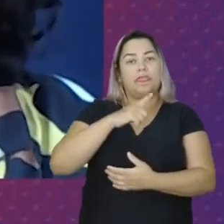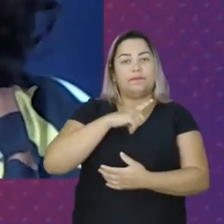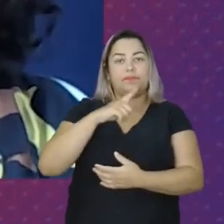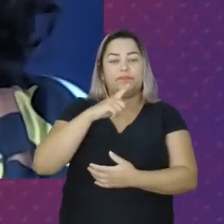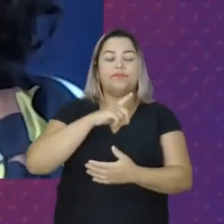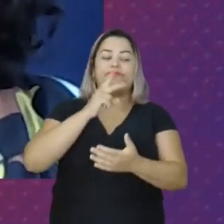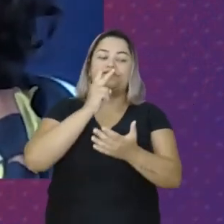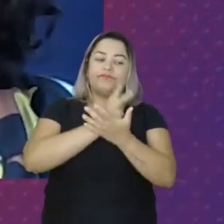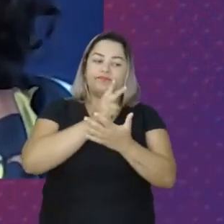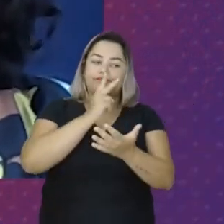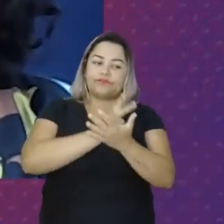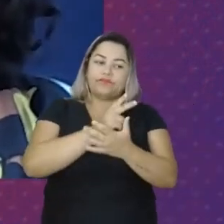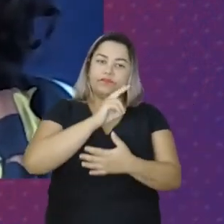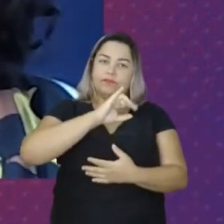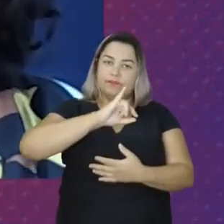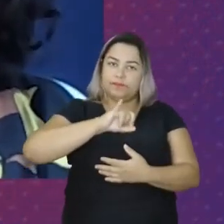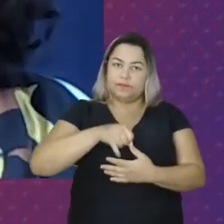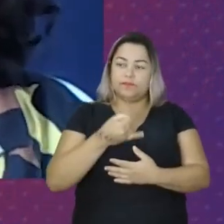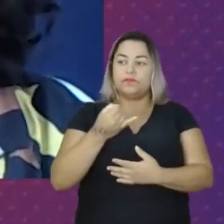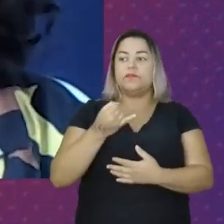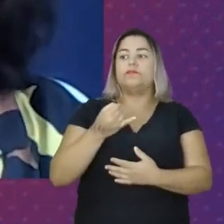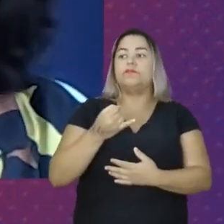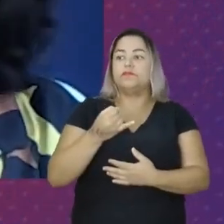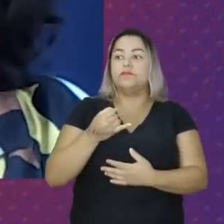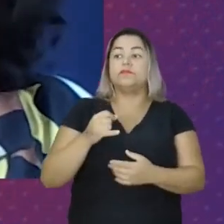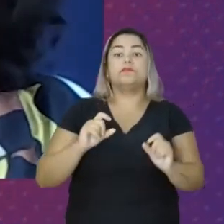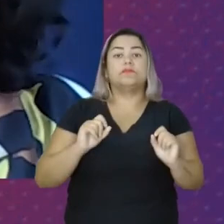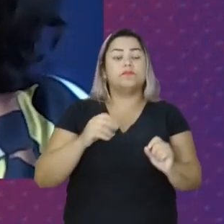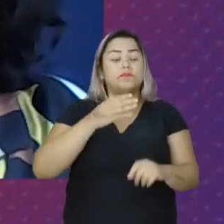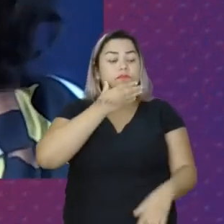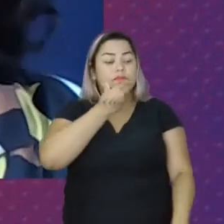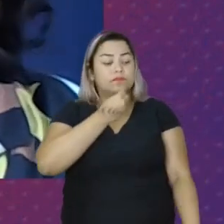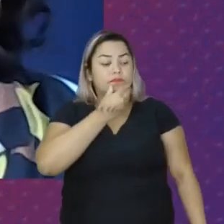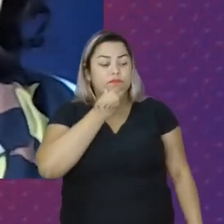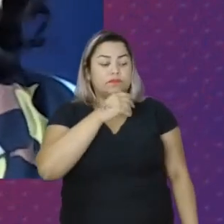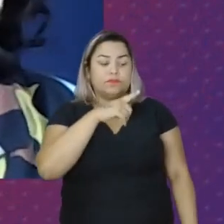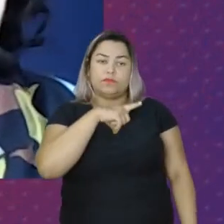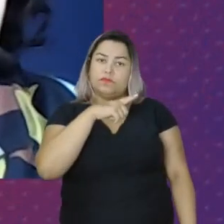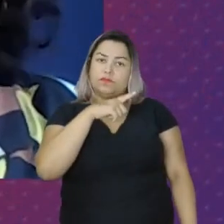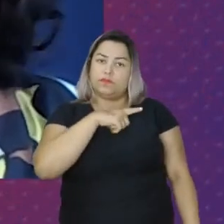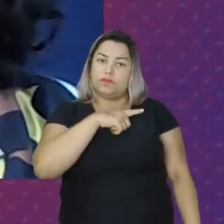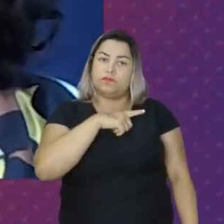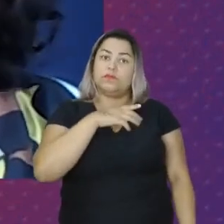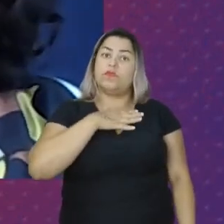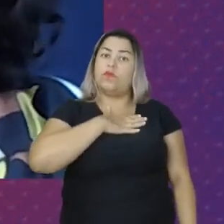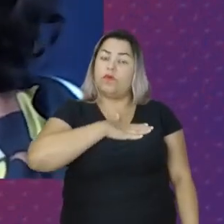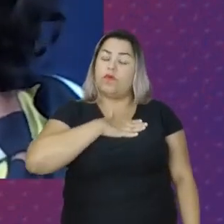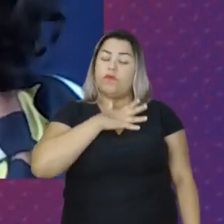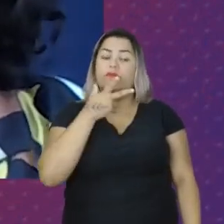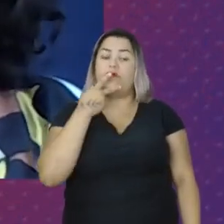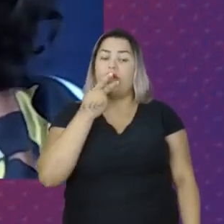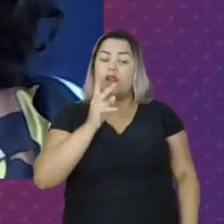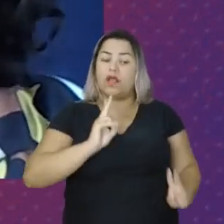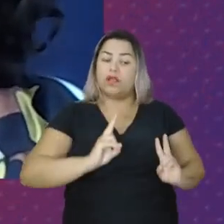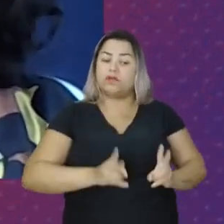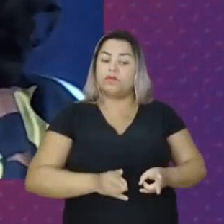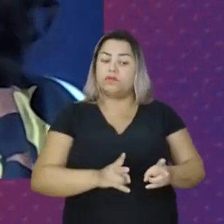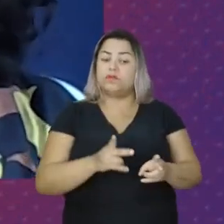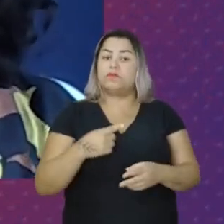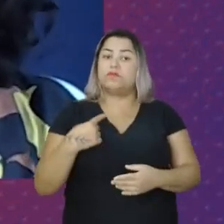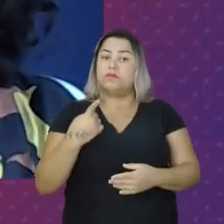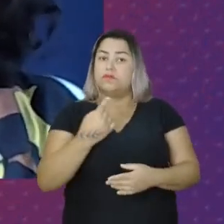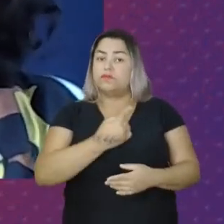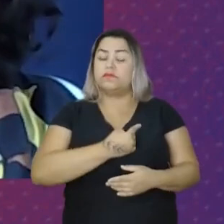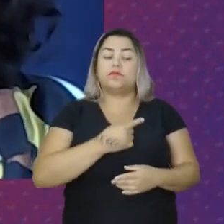tenhamos as mesmas oportunidades que os homens têm. E eu gosto sempre de falar que nós não